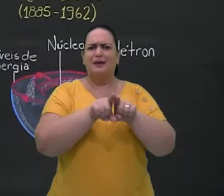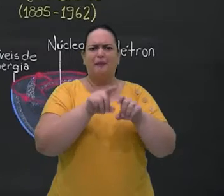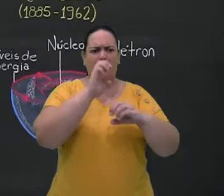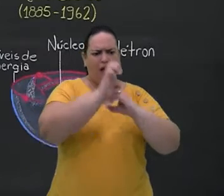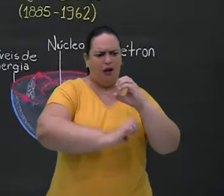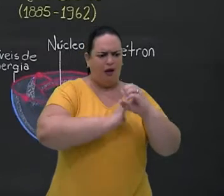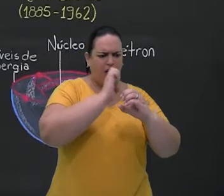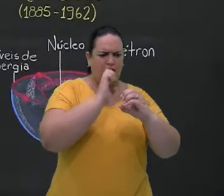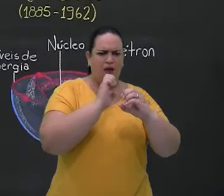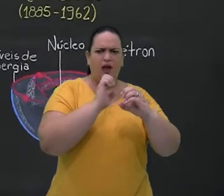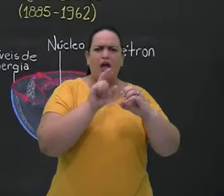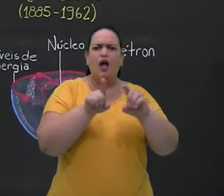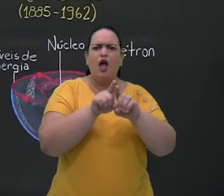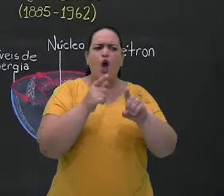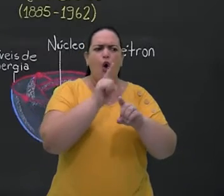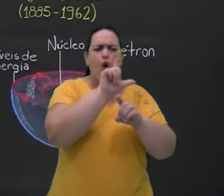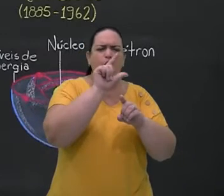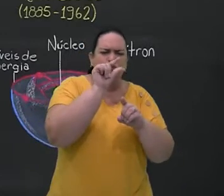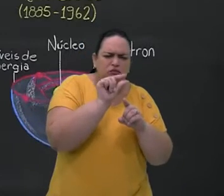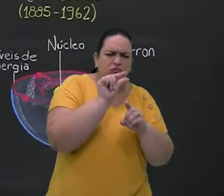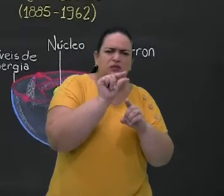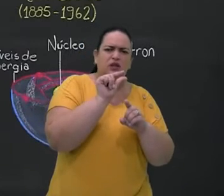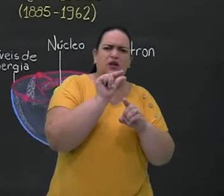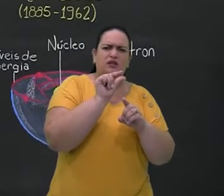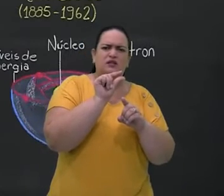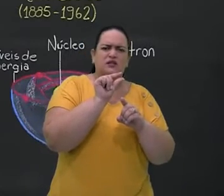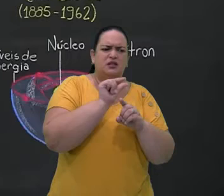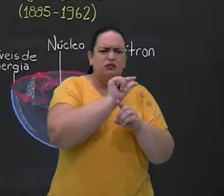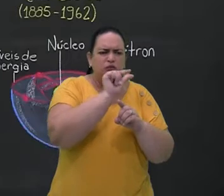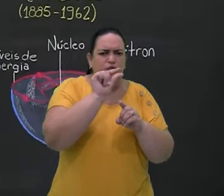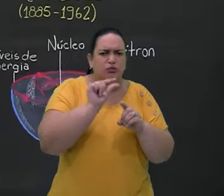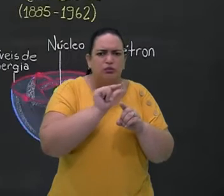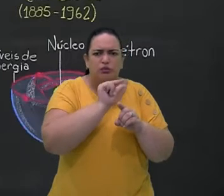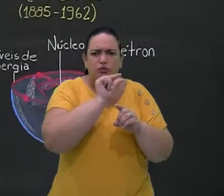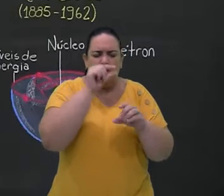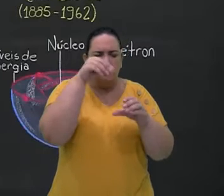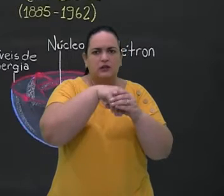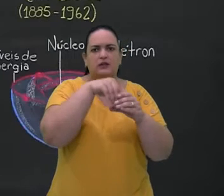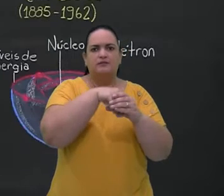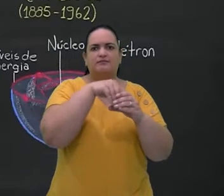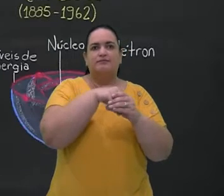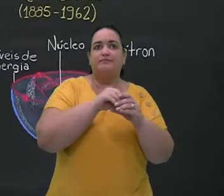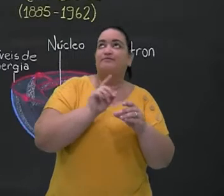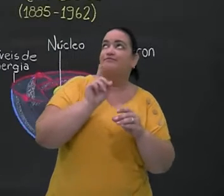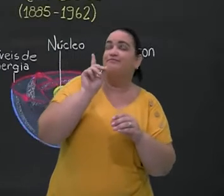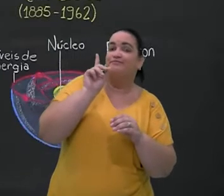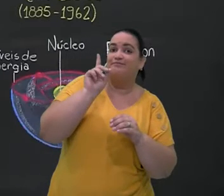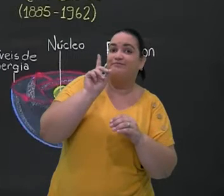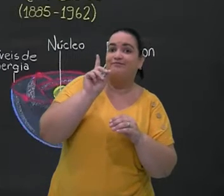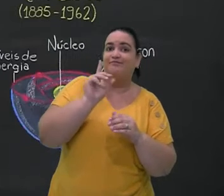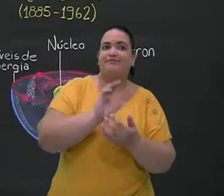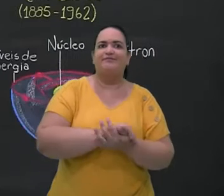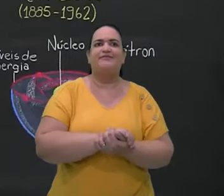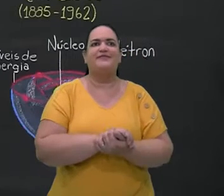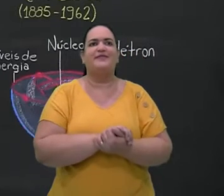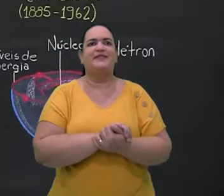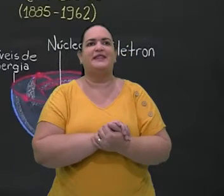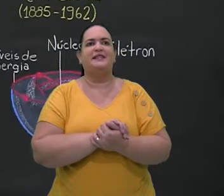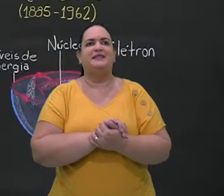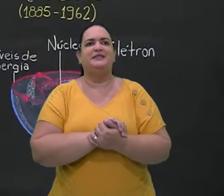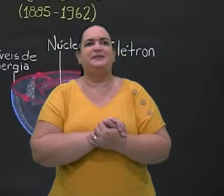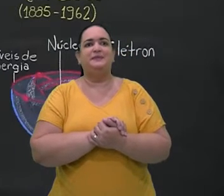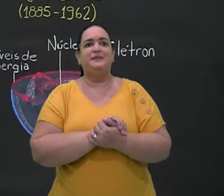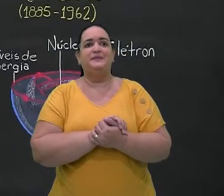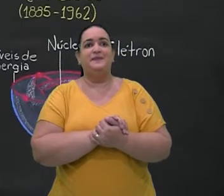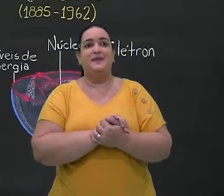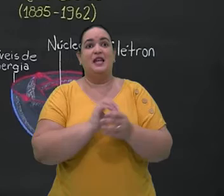ele. Além disso, ele fala que é uma esfera maciça e totalmente, porque é totalmente preenchido.